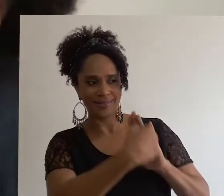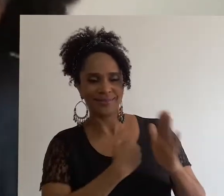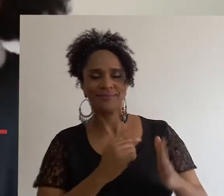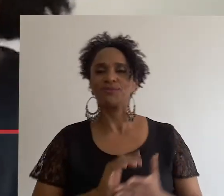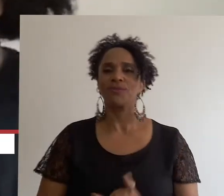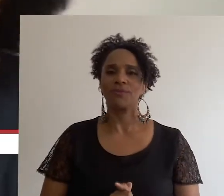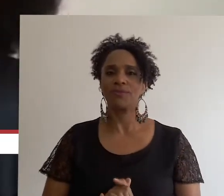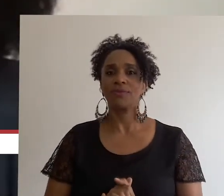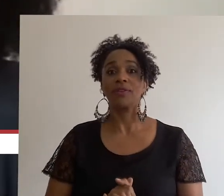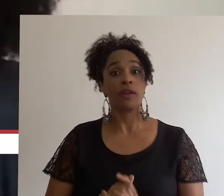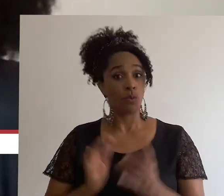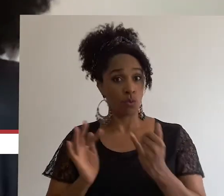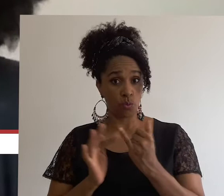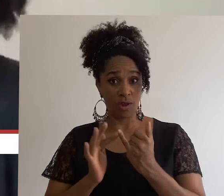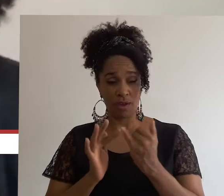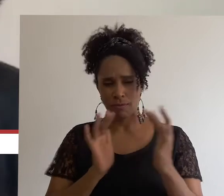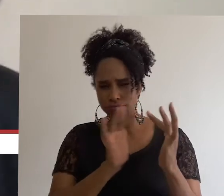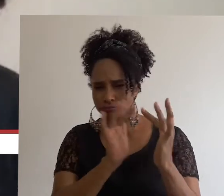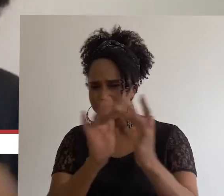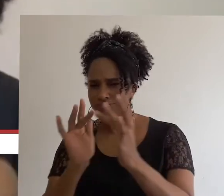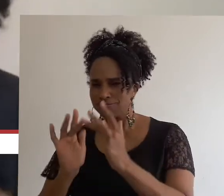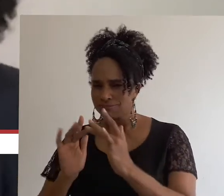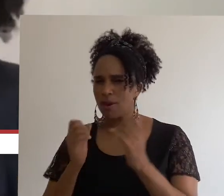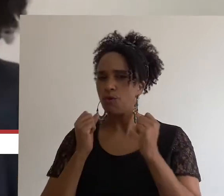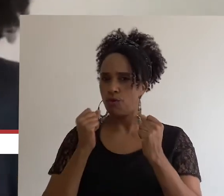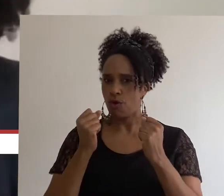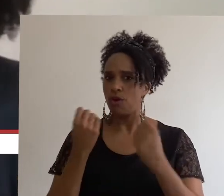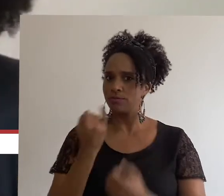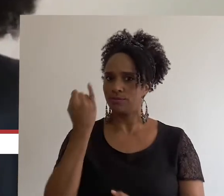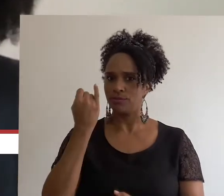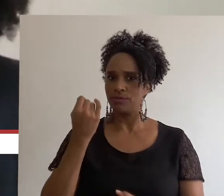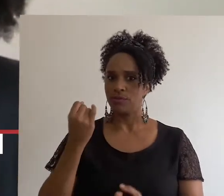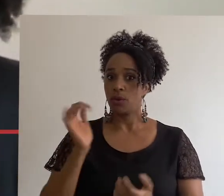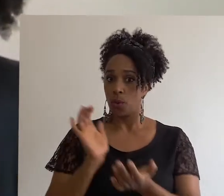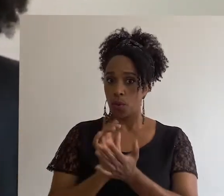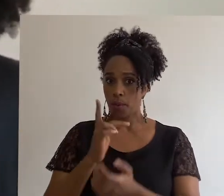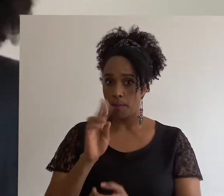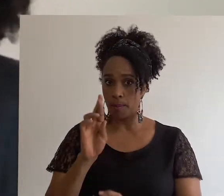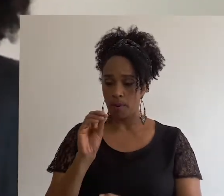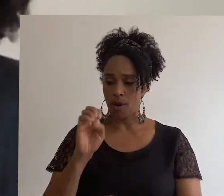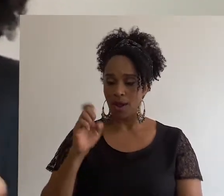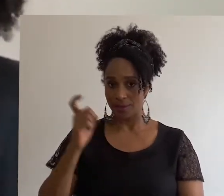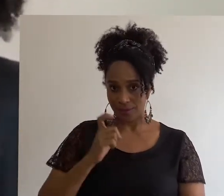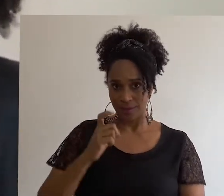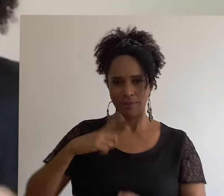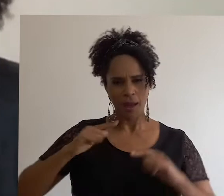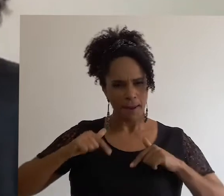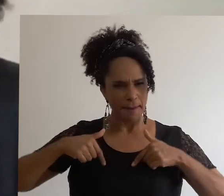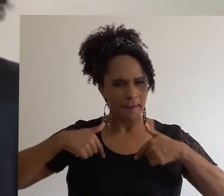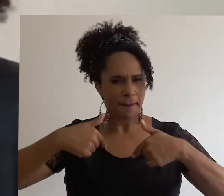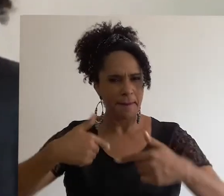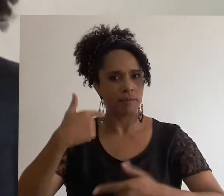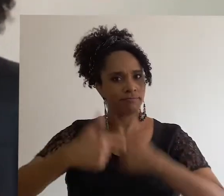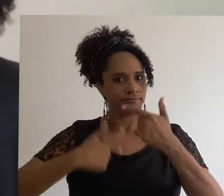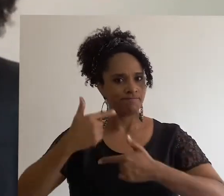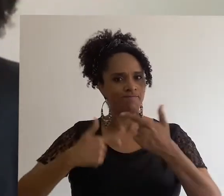pergunta. Bom, a capilaridade do IFBA é, sem dúvida, nosso ponto forte, né? A PROEX, esse ano, se dedicou